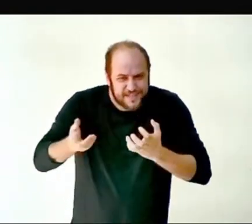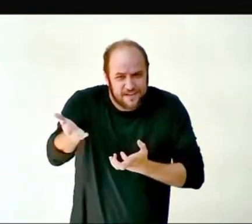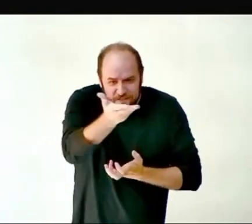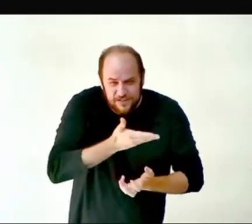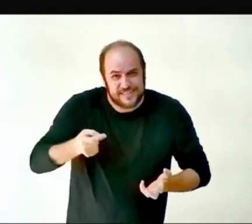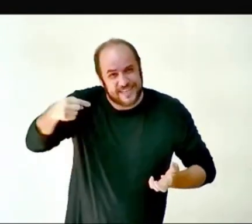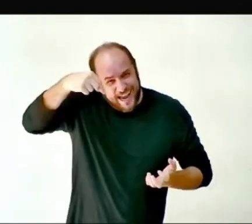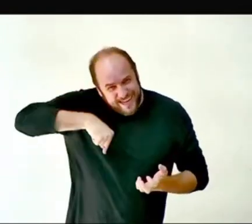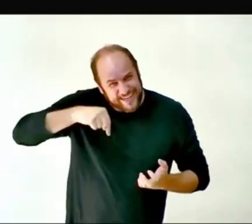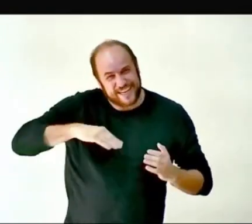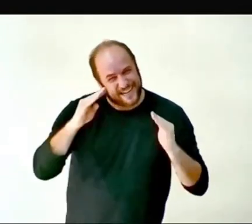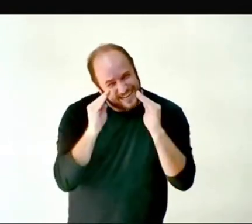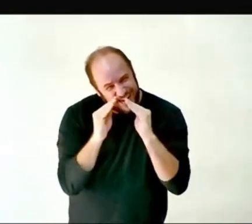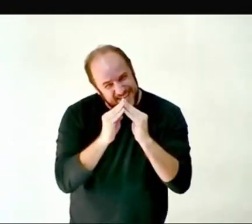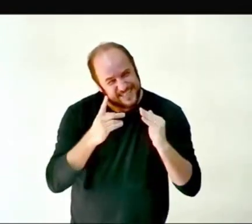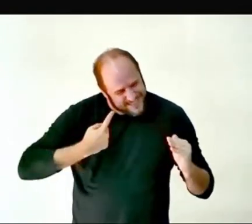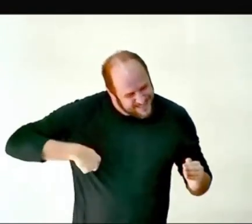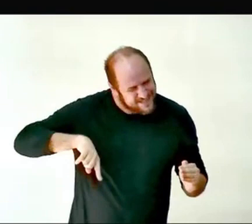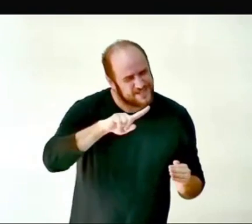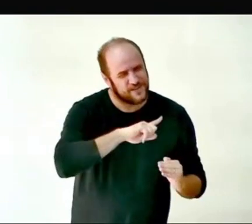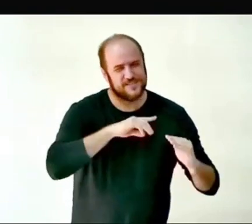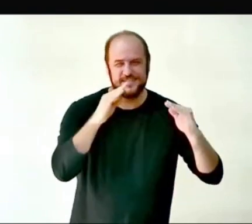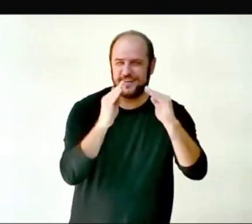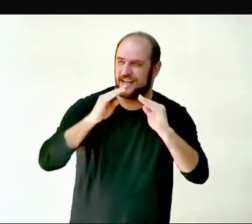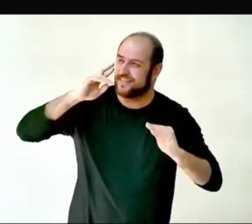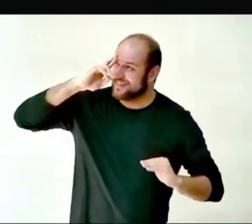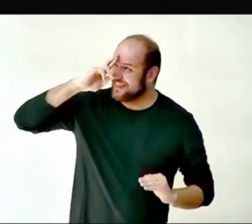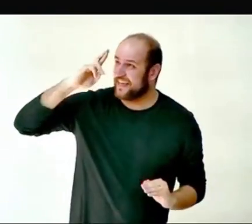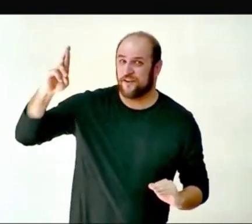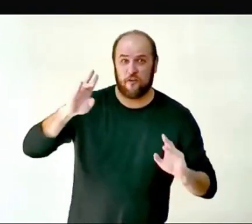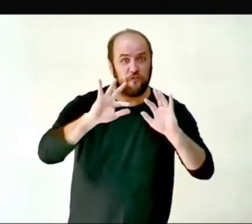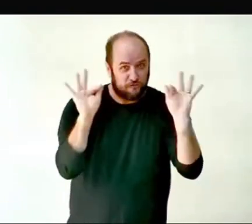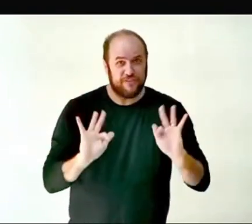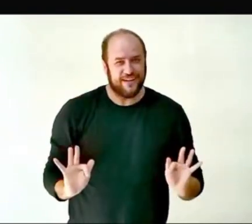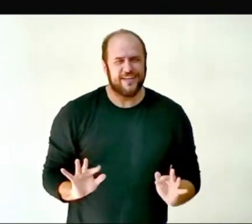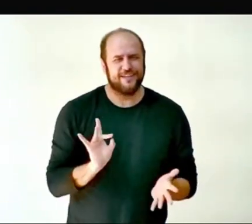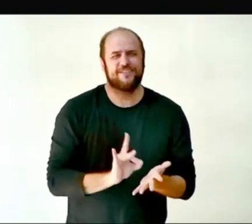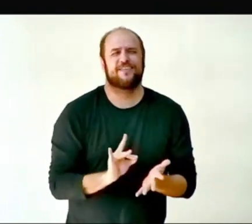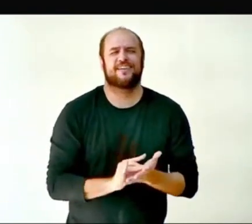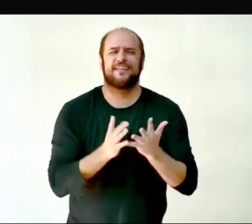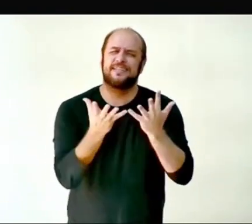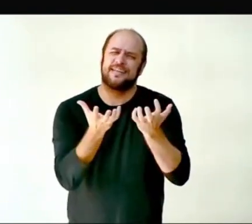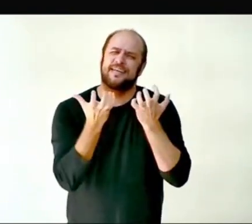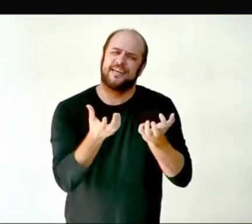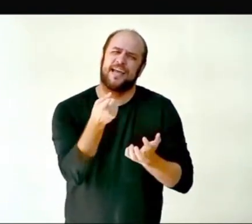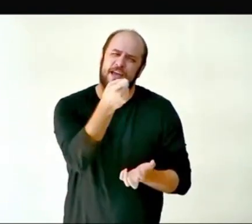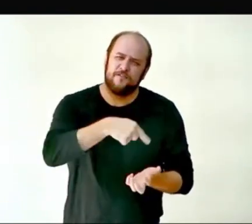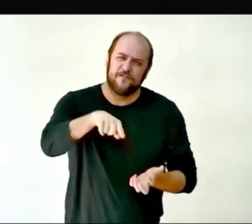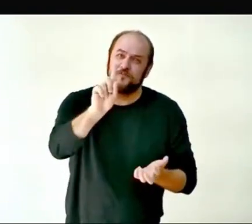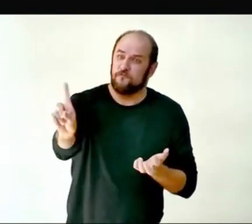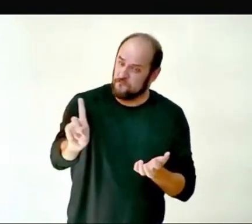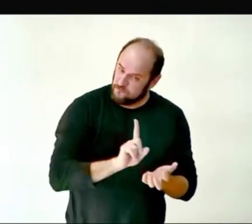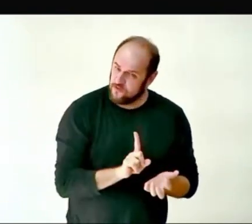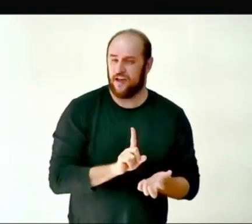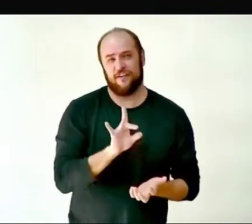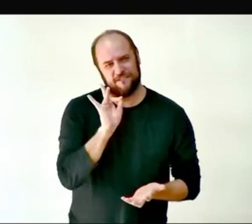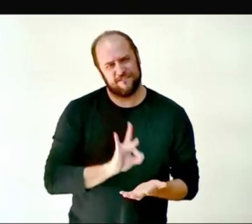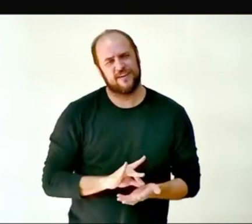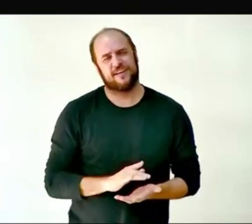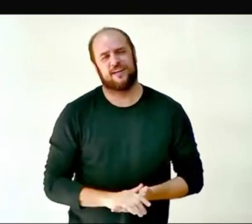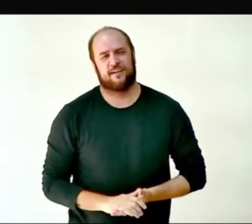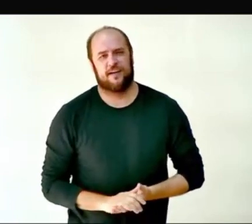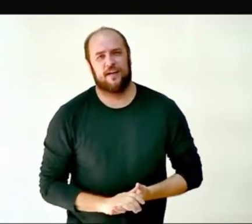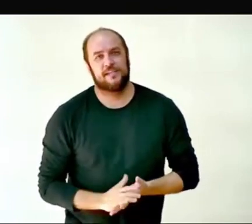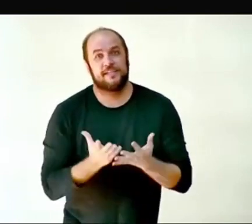casa. Isso aqui é a casa do Senhor. Ela quer que você chegue, ela espera que você chegue.